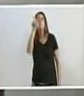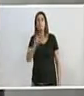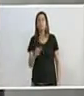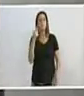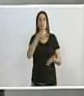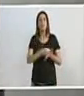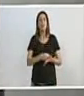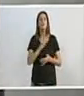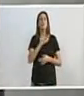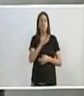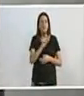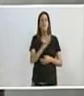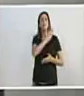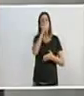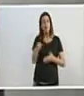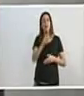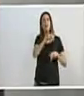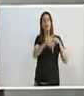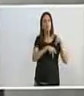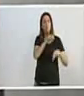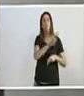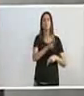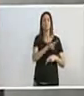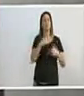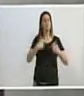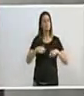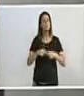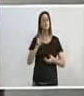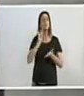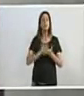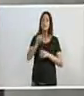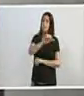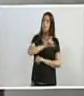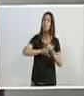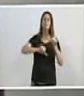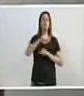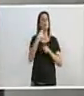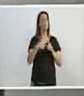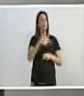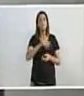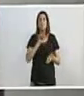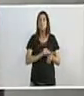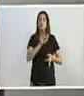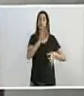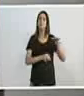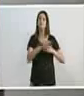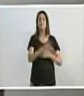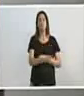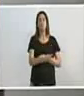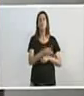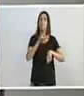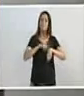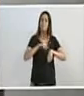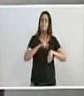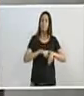do usuário do transporte coletivo. Temos que dar um basta nessa injustiça, nesta crueldade. E o momento para